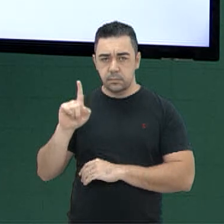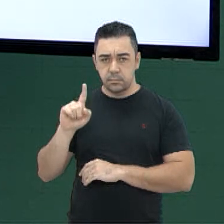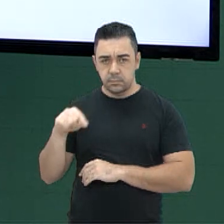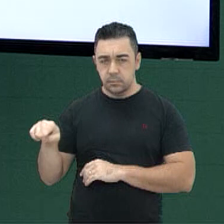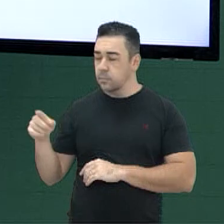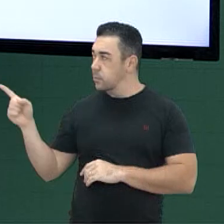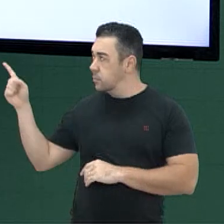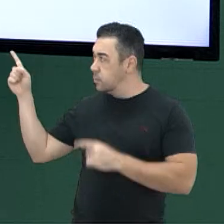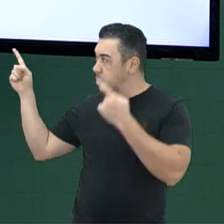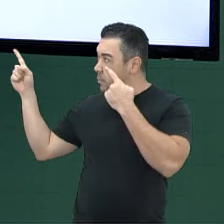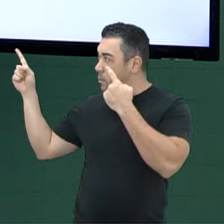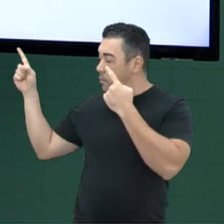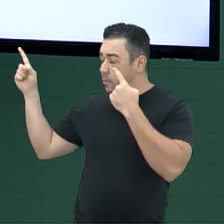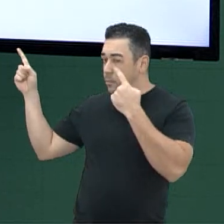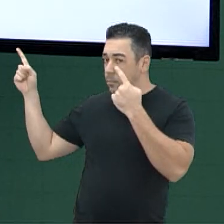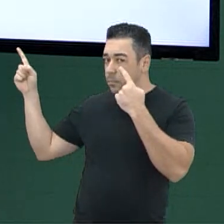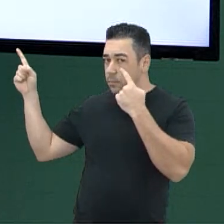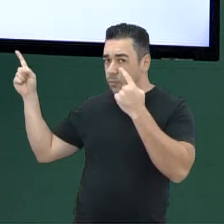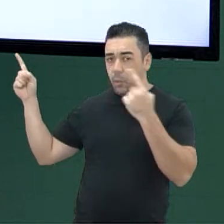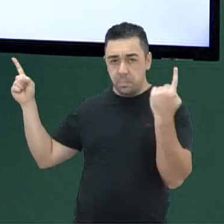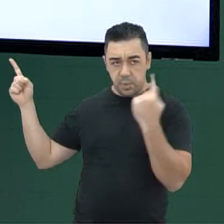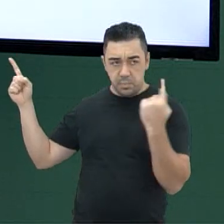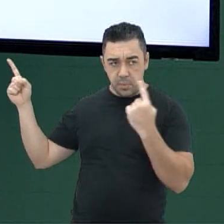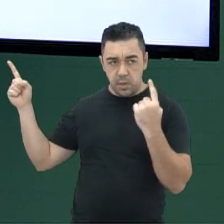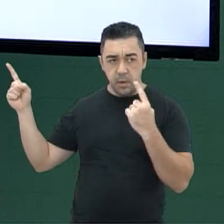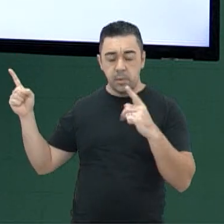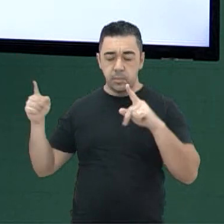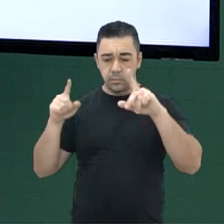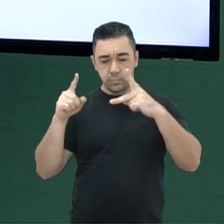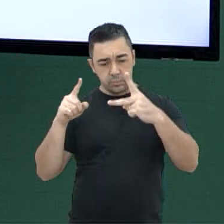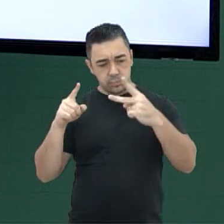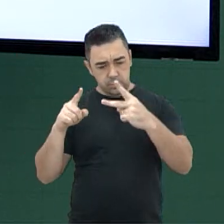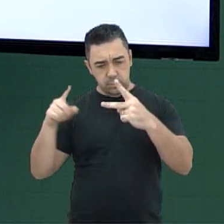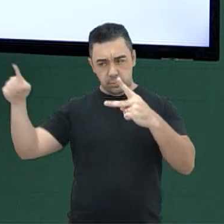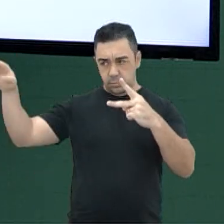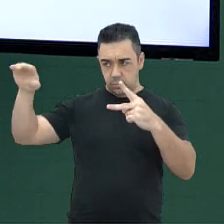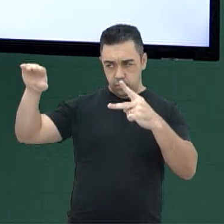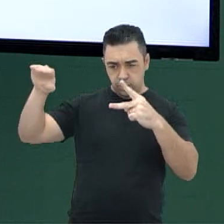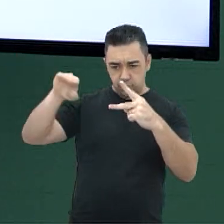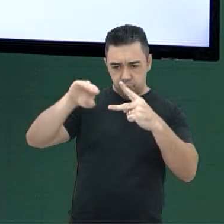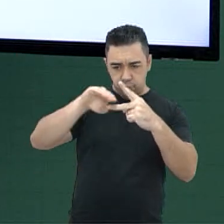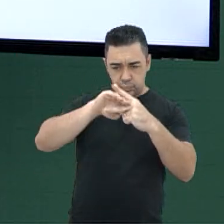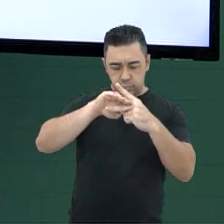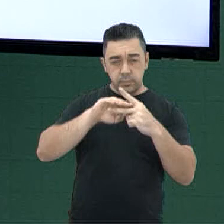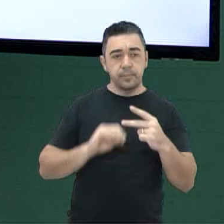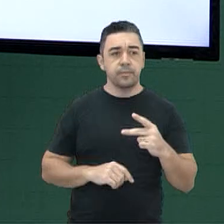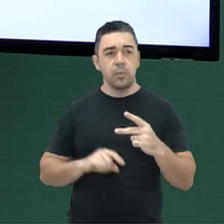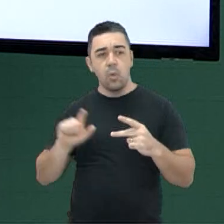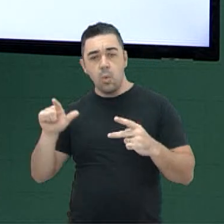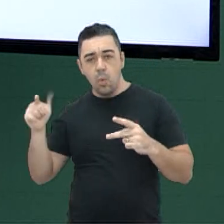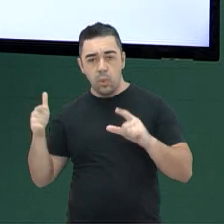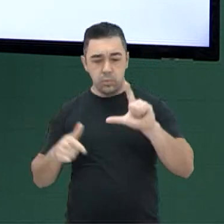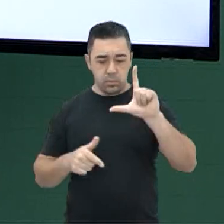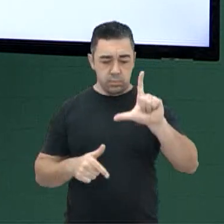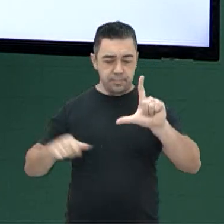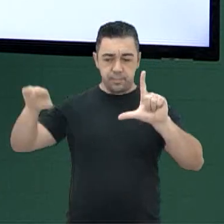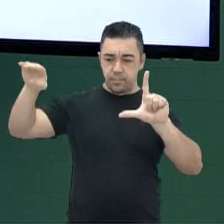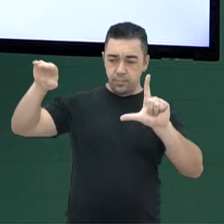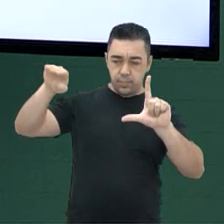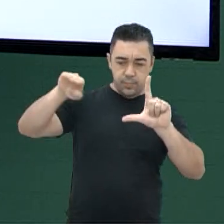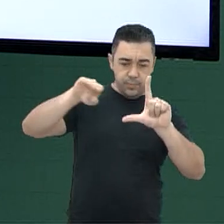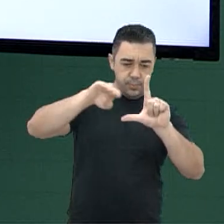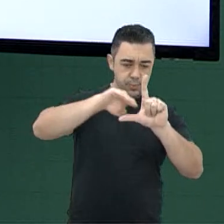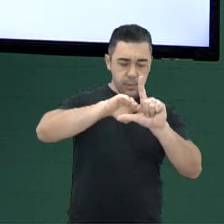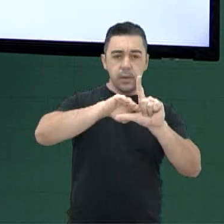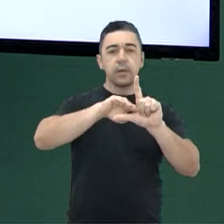desenho, né, que está traçando aqui uma reta a partir do vértice B, e eu tenho um desenho aqui traçando uma reta a partir